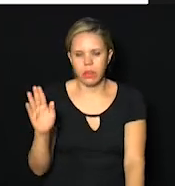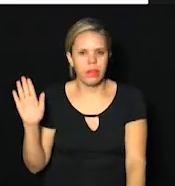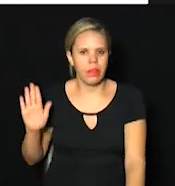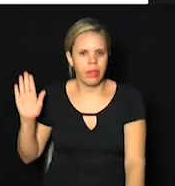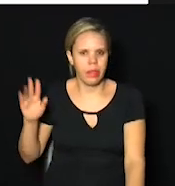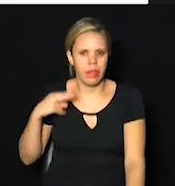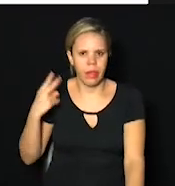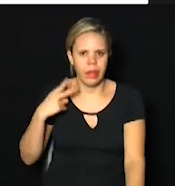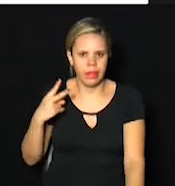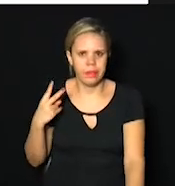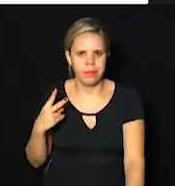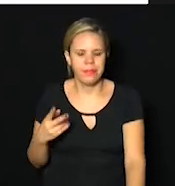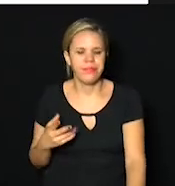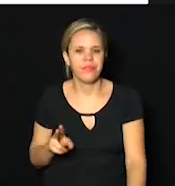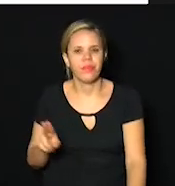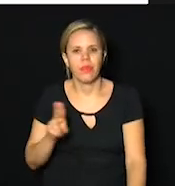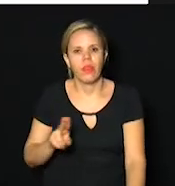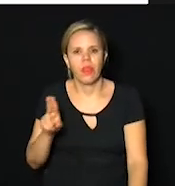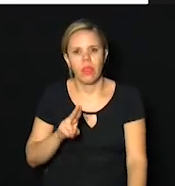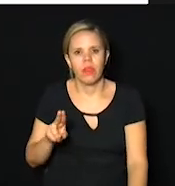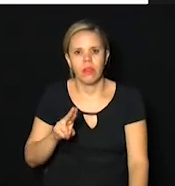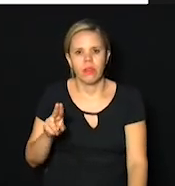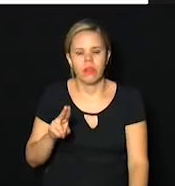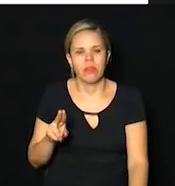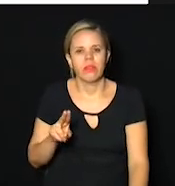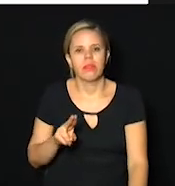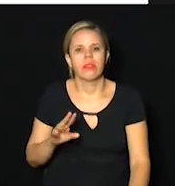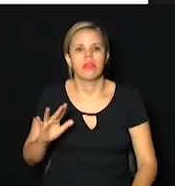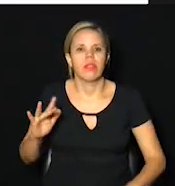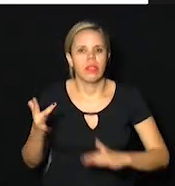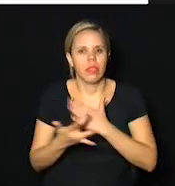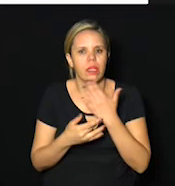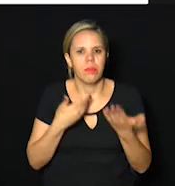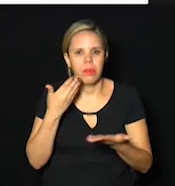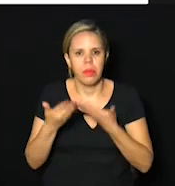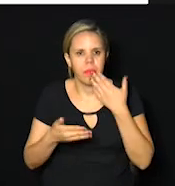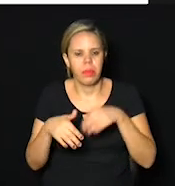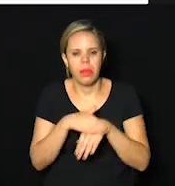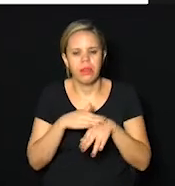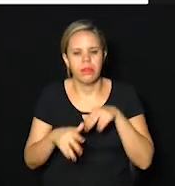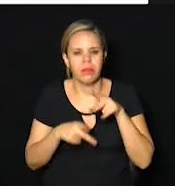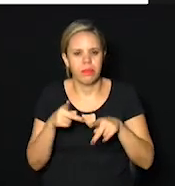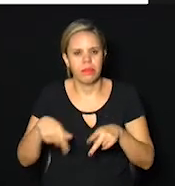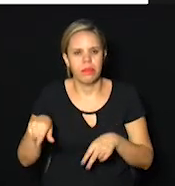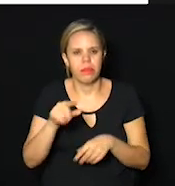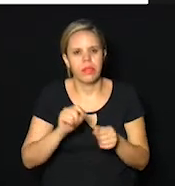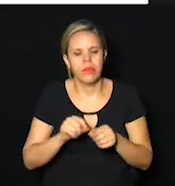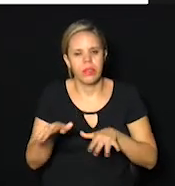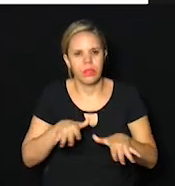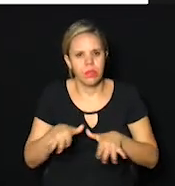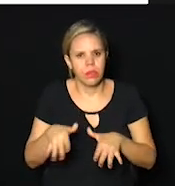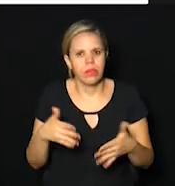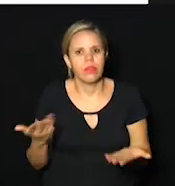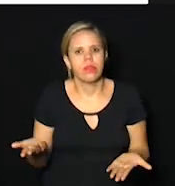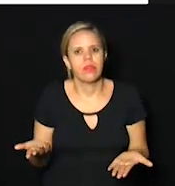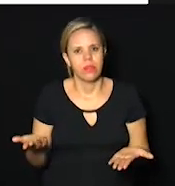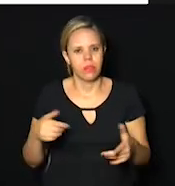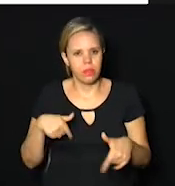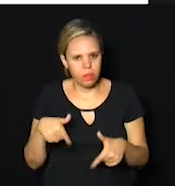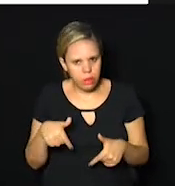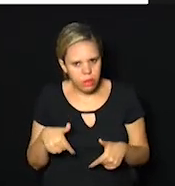vereador. Use os ambientes das redes para conversar com as pessoas, para fazer mobilização, mas para